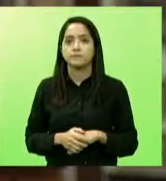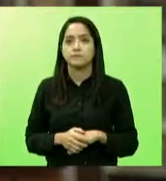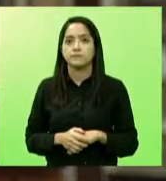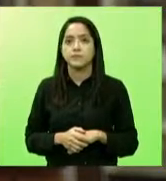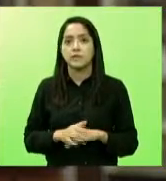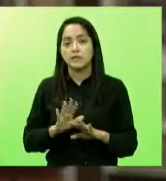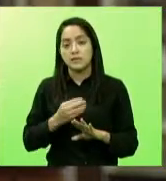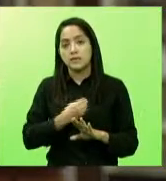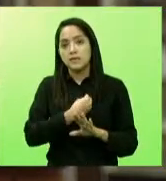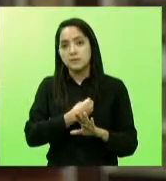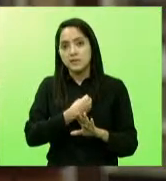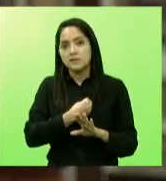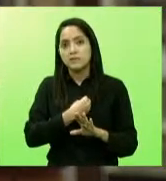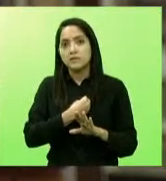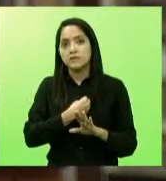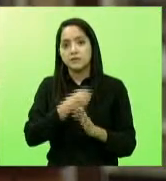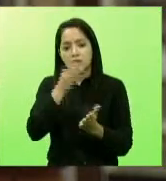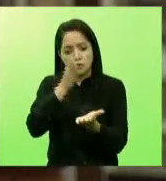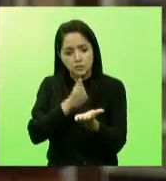E minha vida possui esse norte,